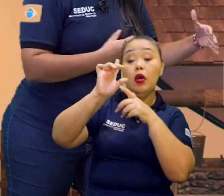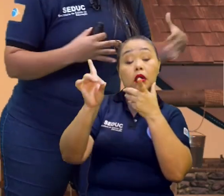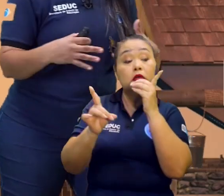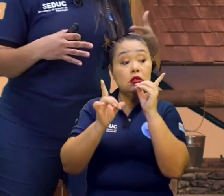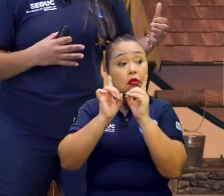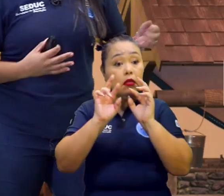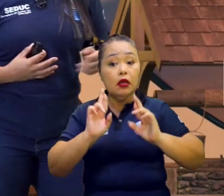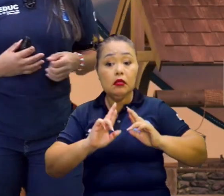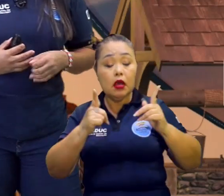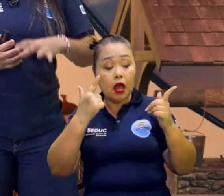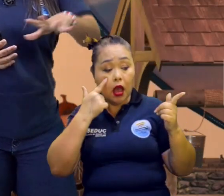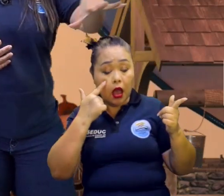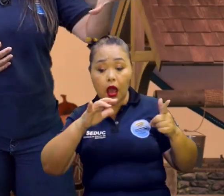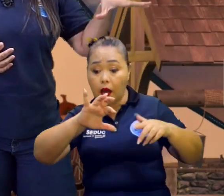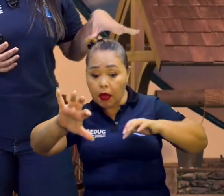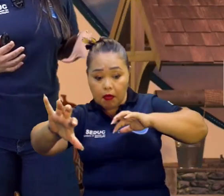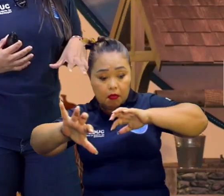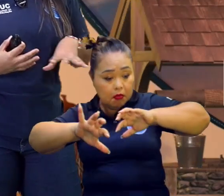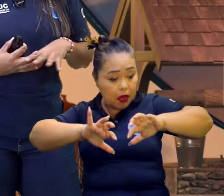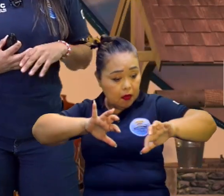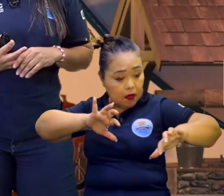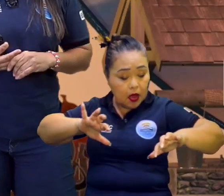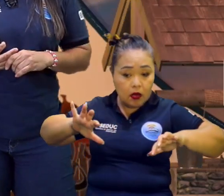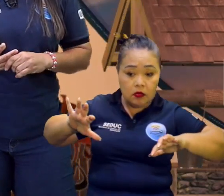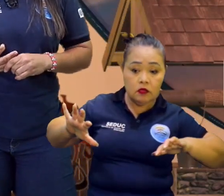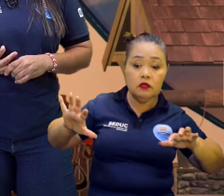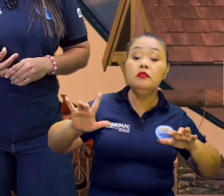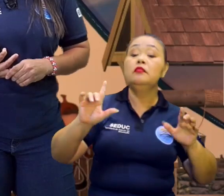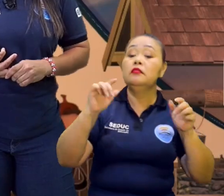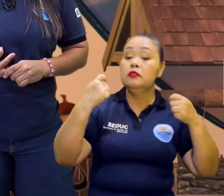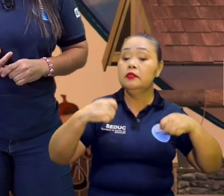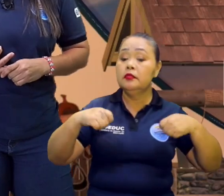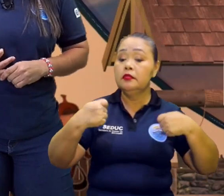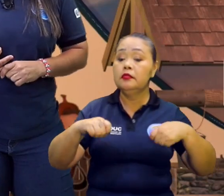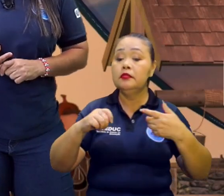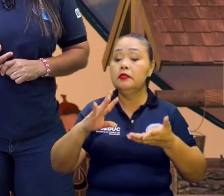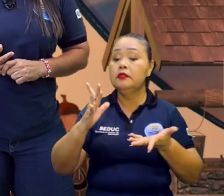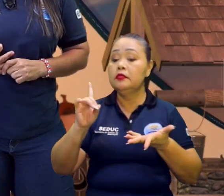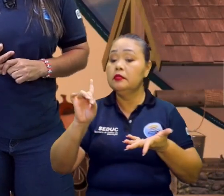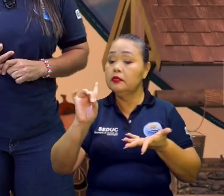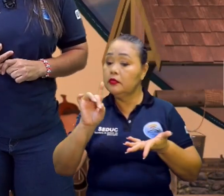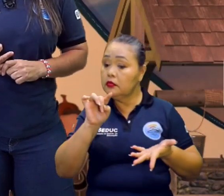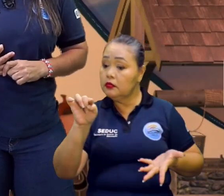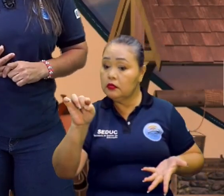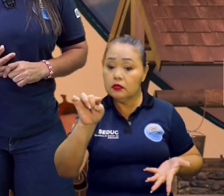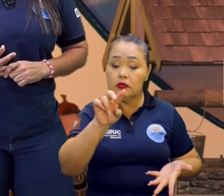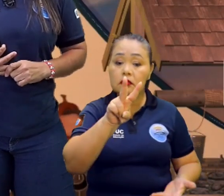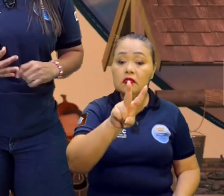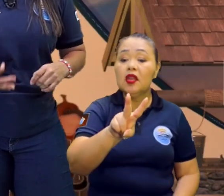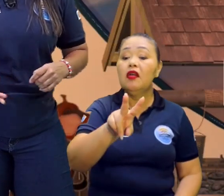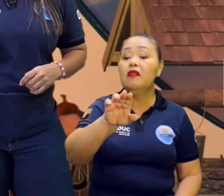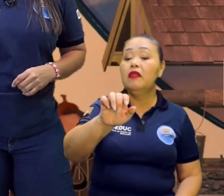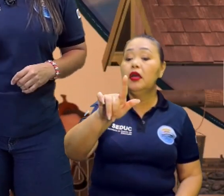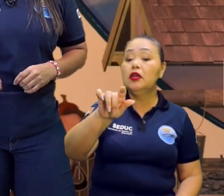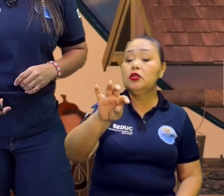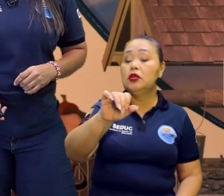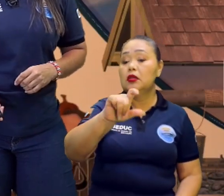olhar para cobrir todas as necessidades desses vegetais que estão ali sobre a tua área de produção, tá